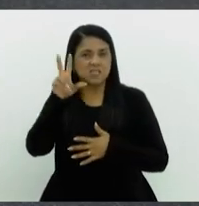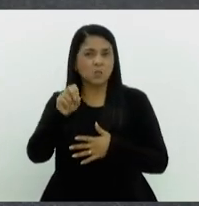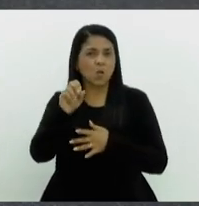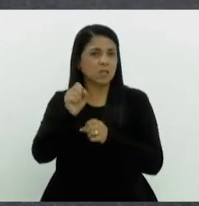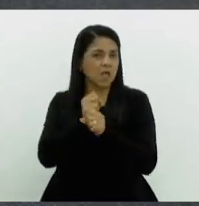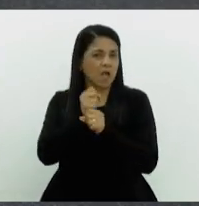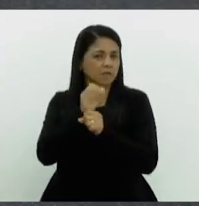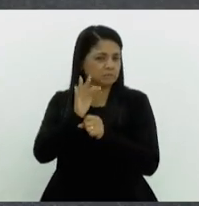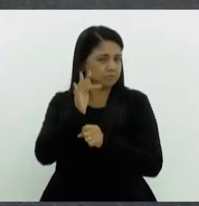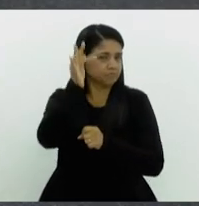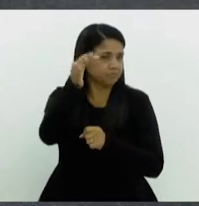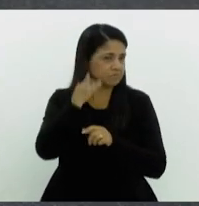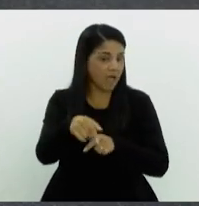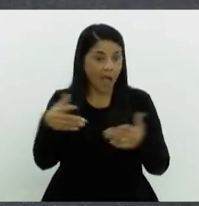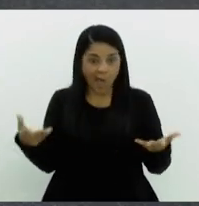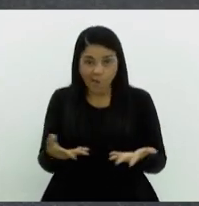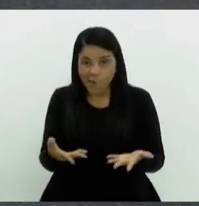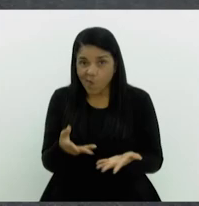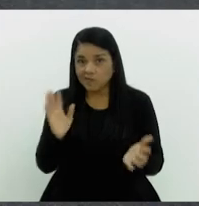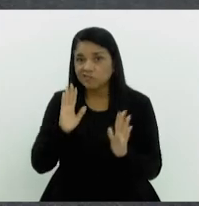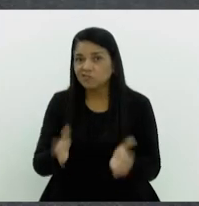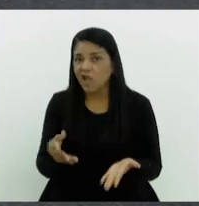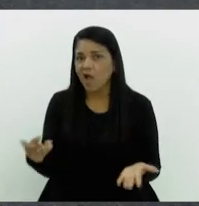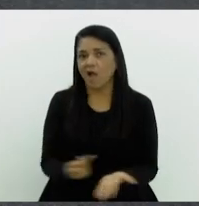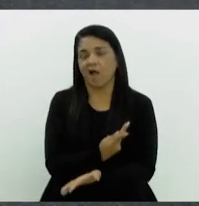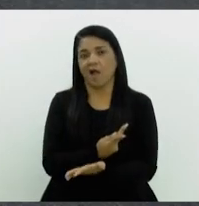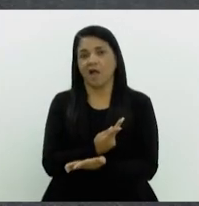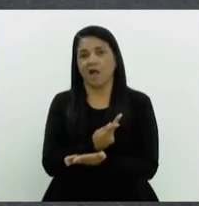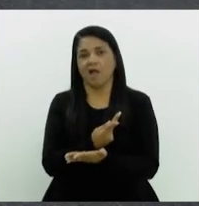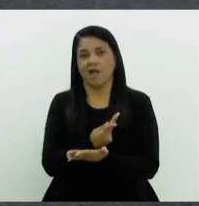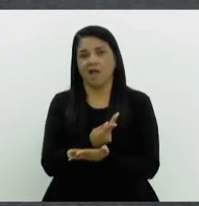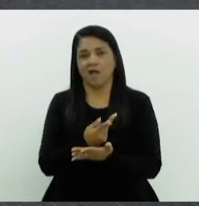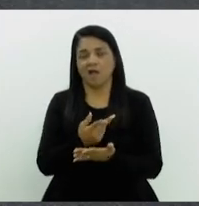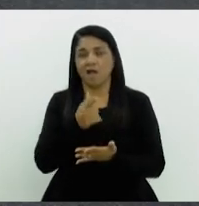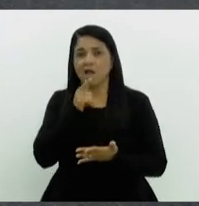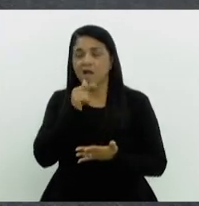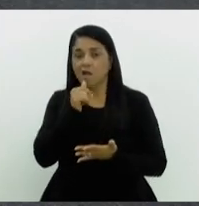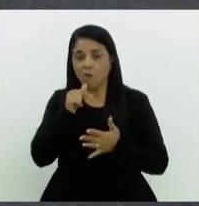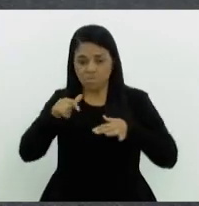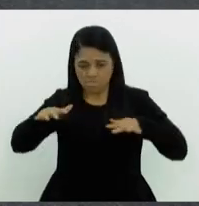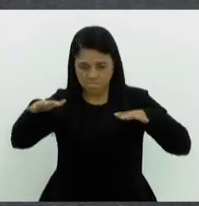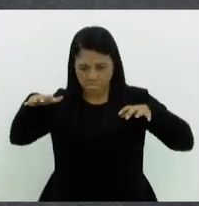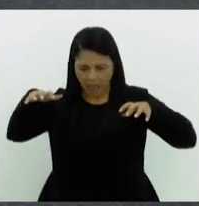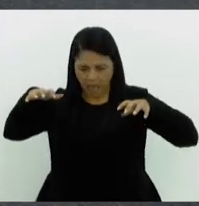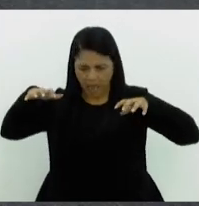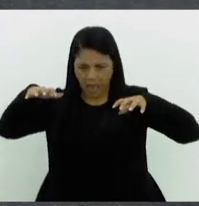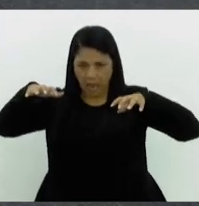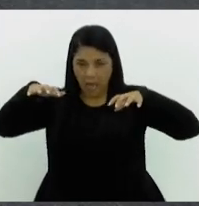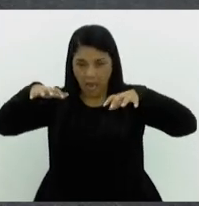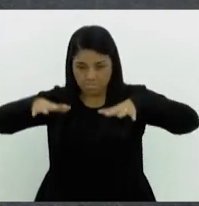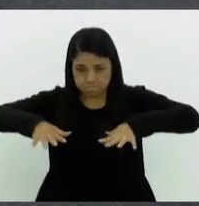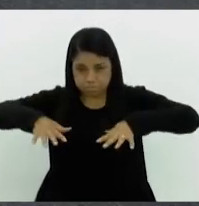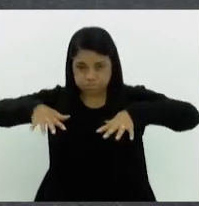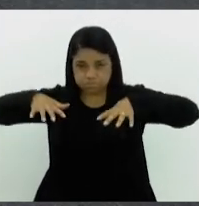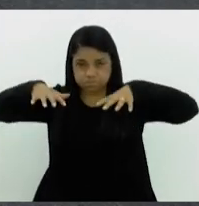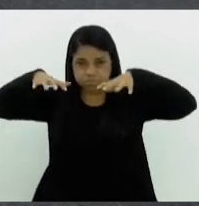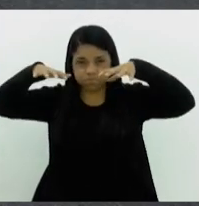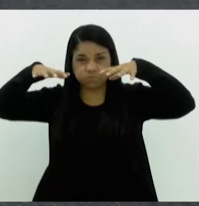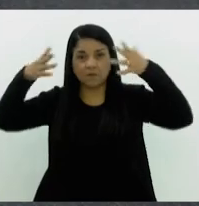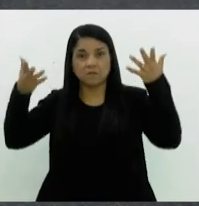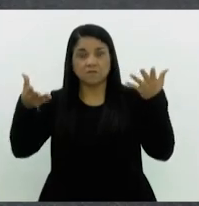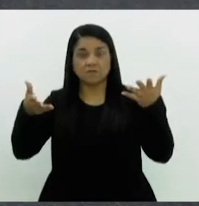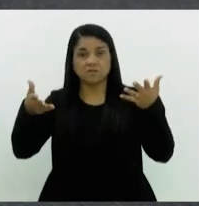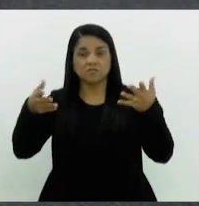a 50 anos? Já está acontecendo agora. Todo mundo debaixo d'água. E não vai ser o único, infelizmente,